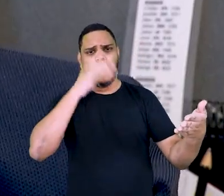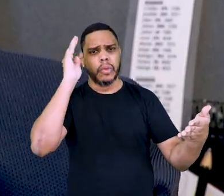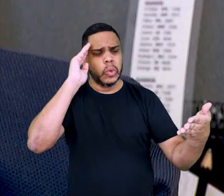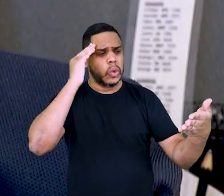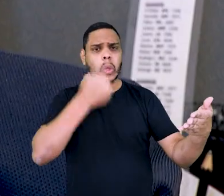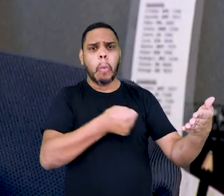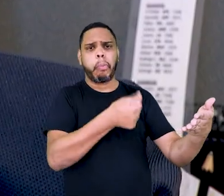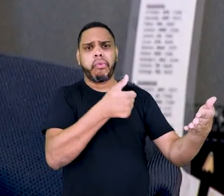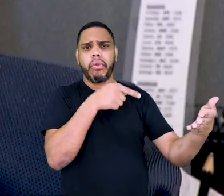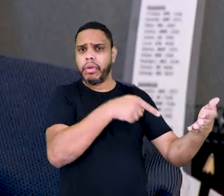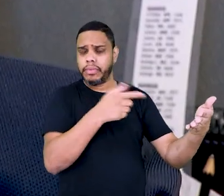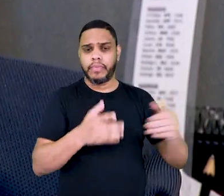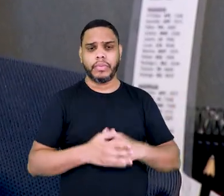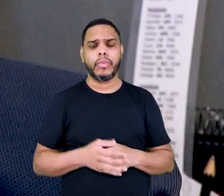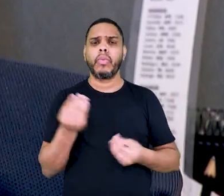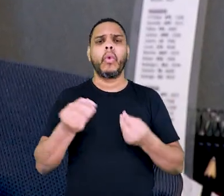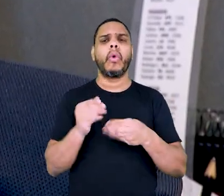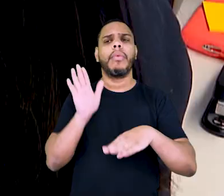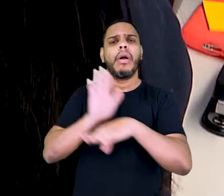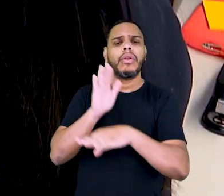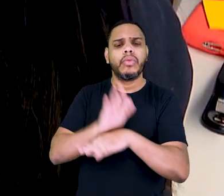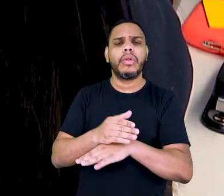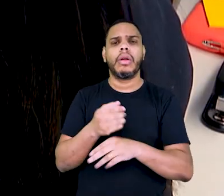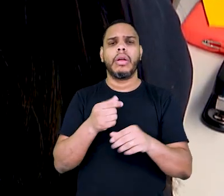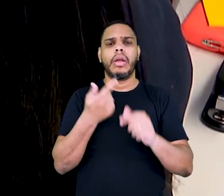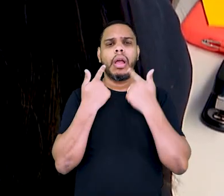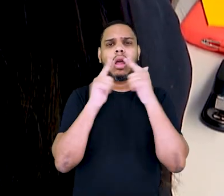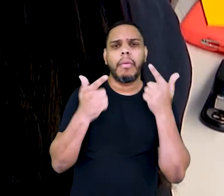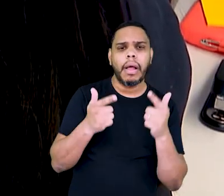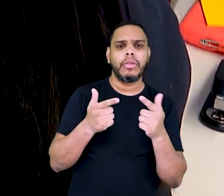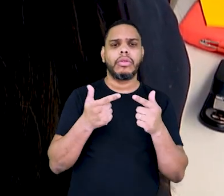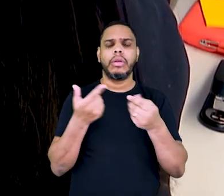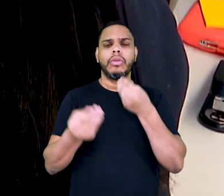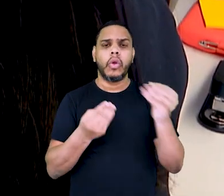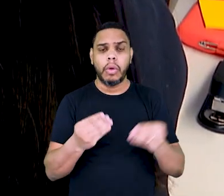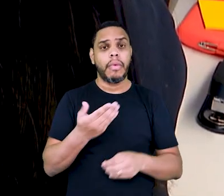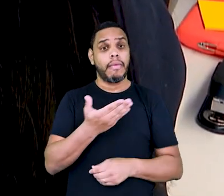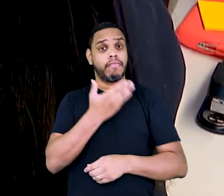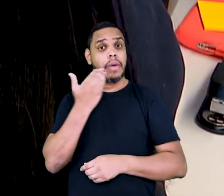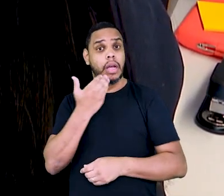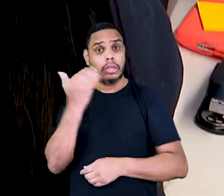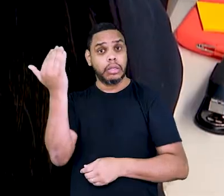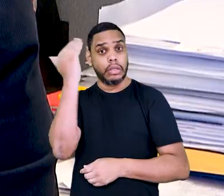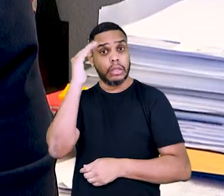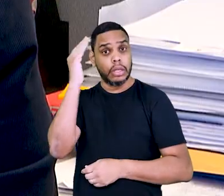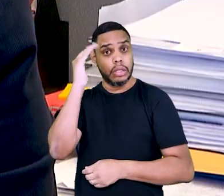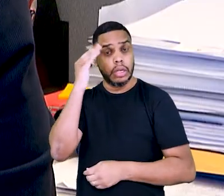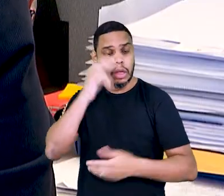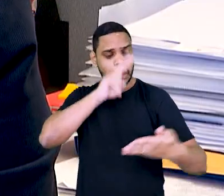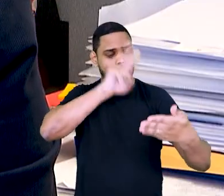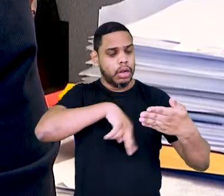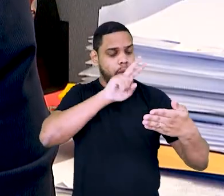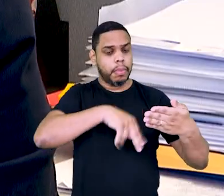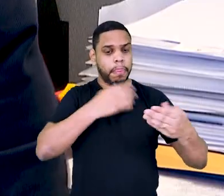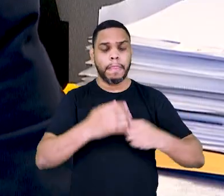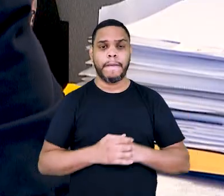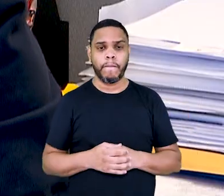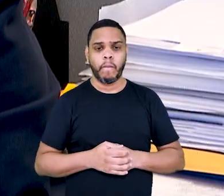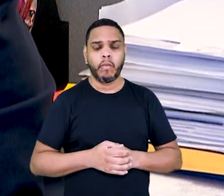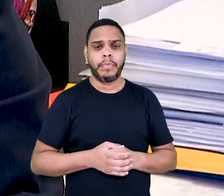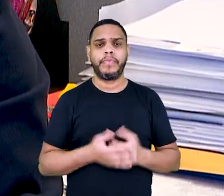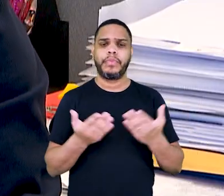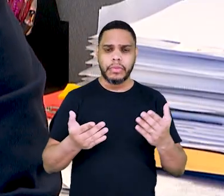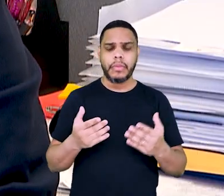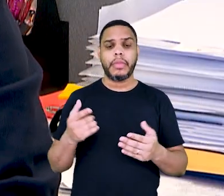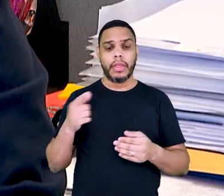ser feito para assegurar a correção gramatical e proporcionar fácil entendimento pelos leitores? Eu não tenho uma técnica específica, mas essa de